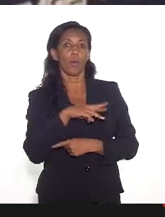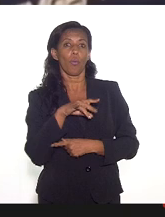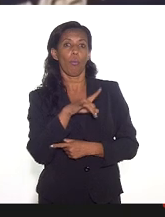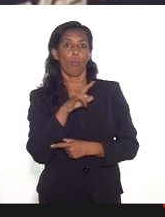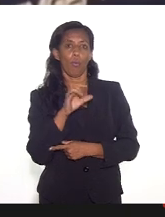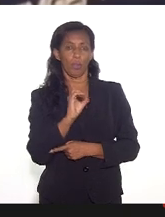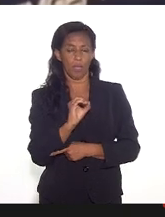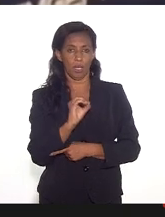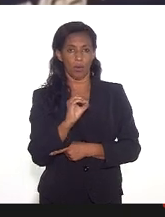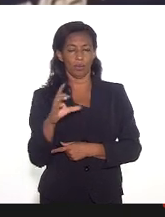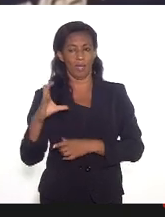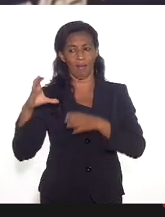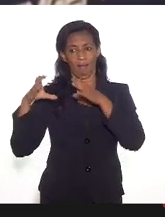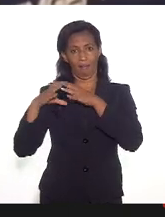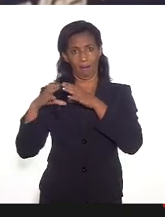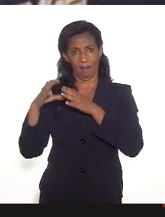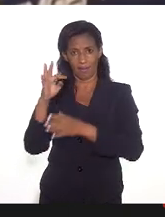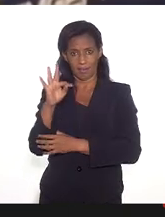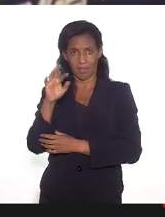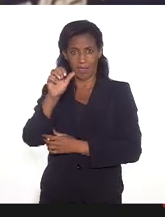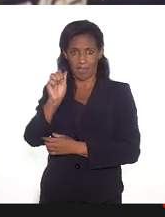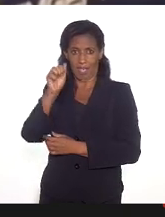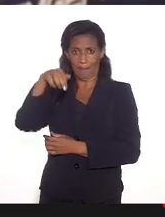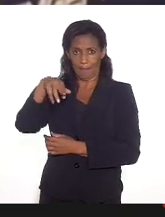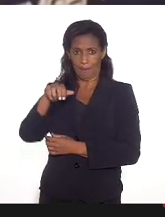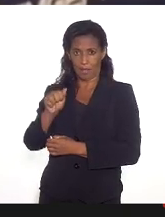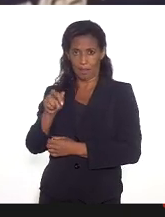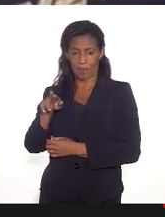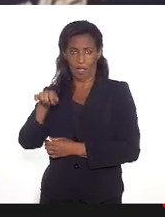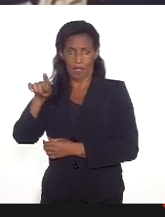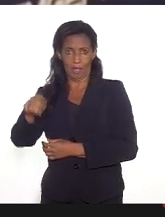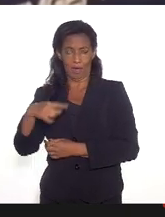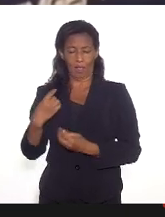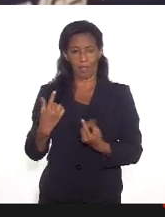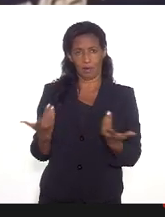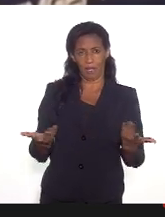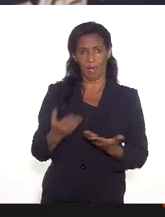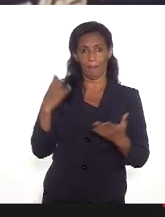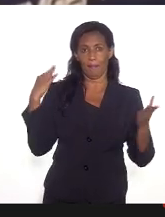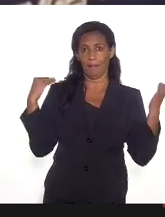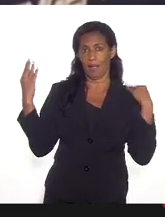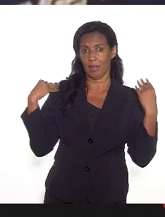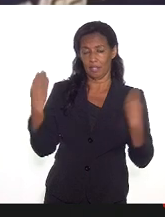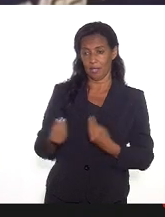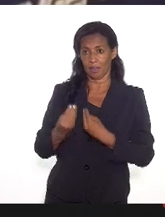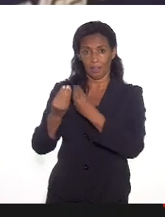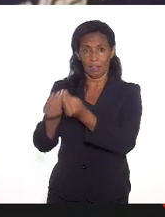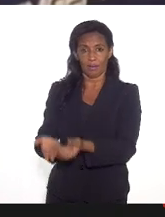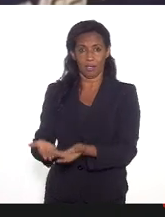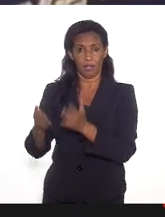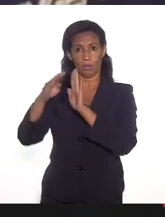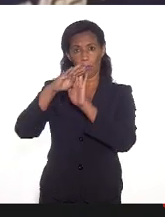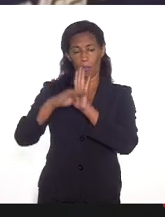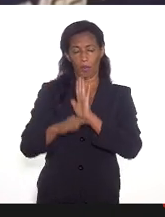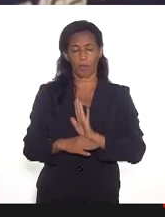classe Tamandaré, que é o modelo que a Marinha e a Ingepron está empregando para todas essas aquisições de